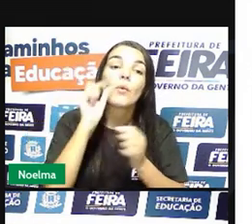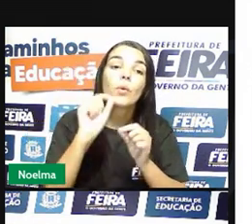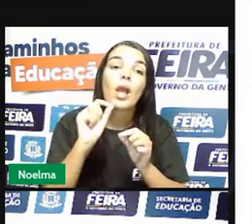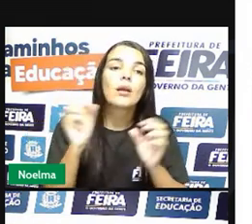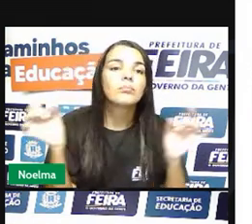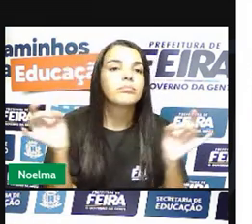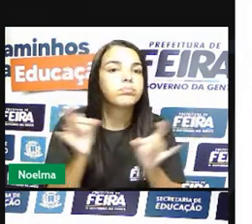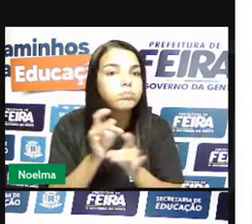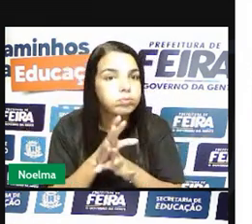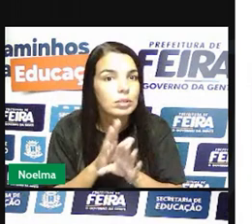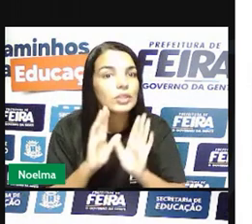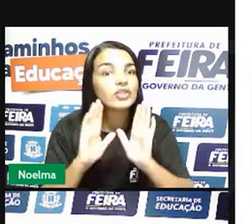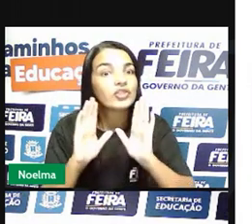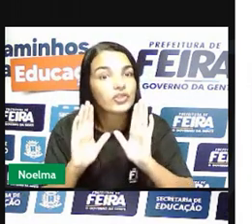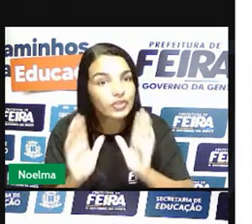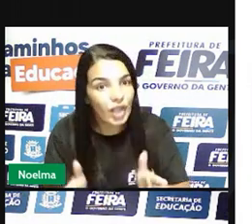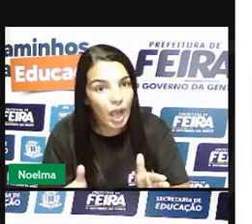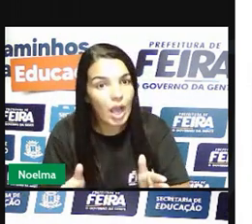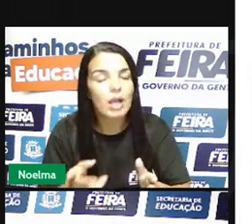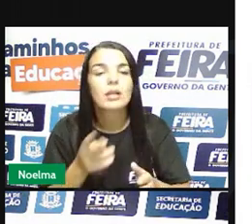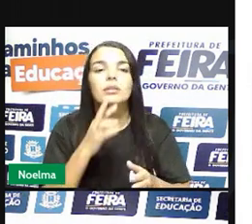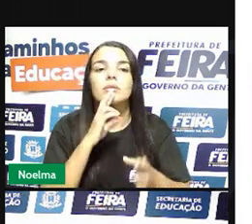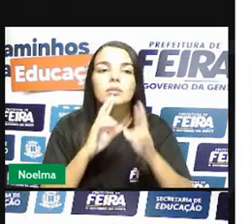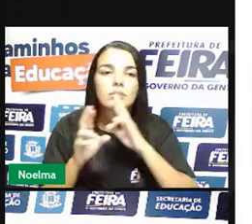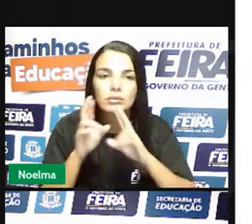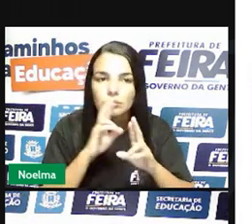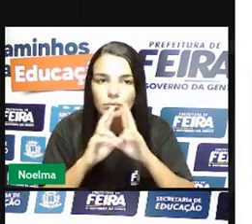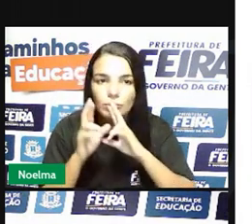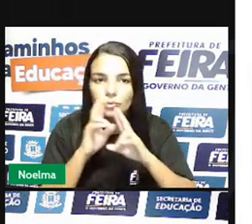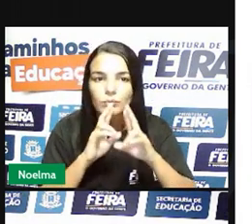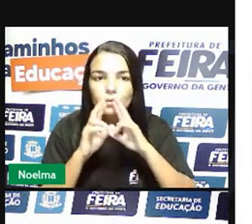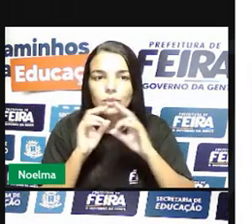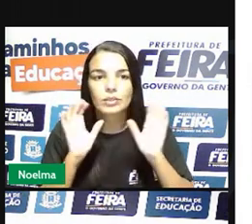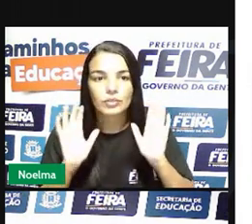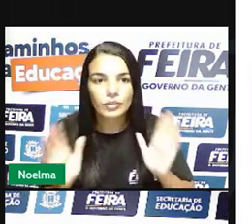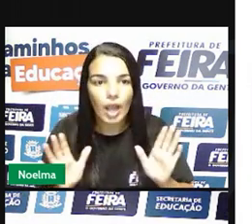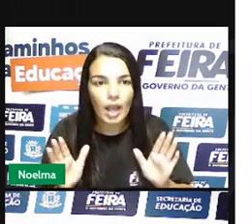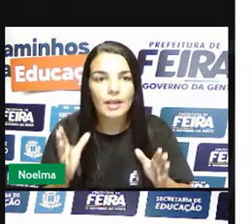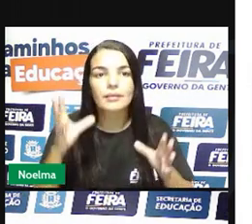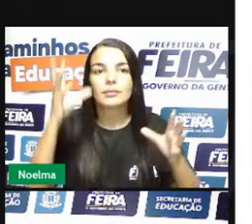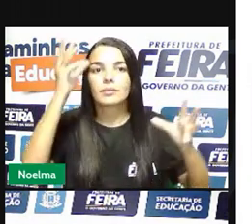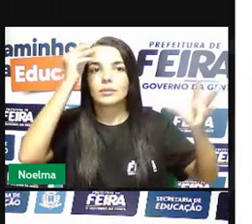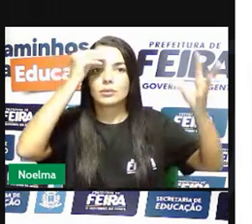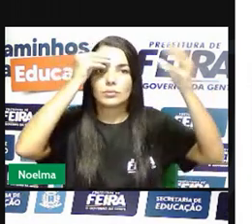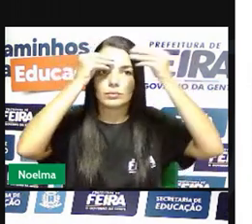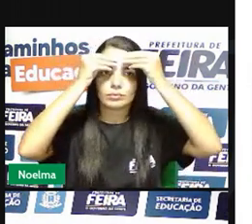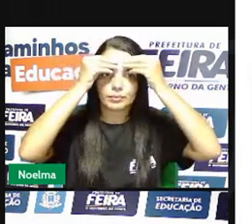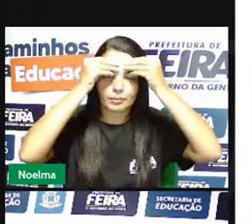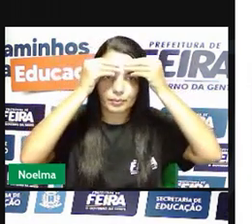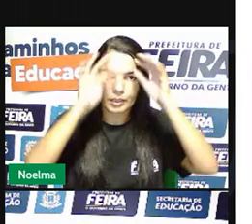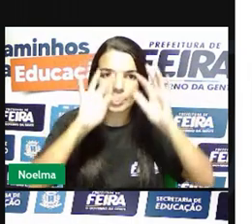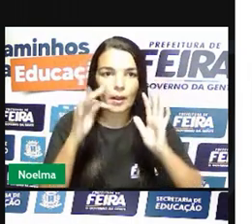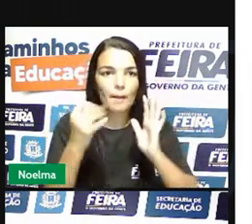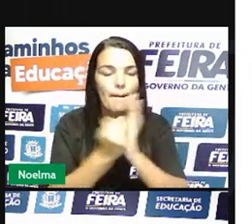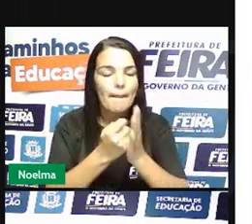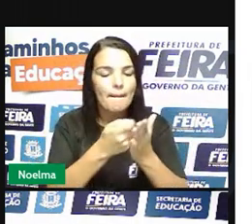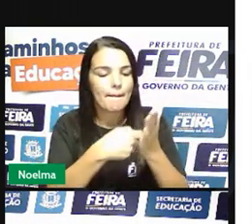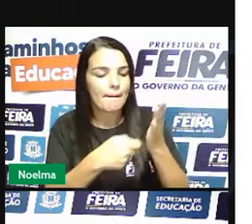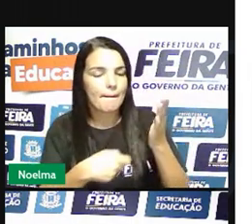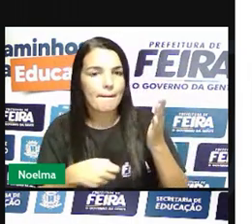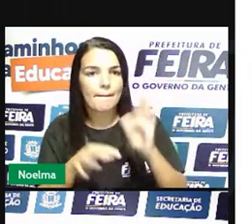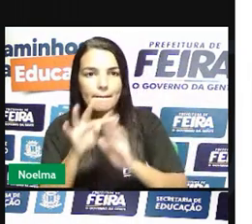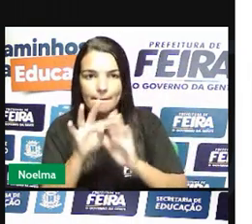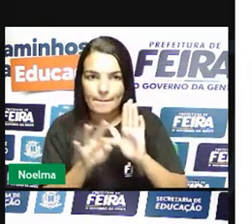dizendo a que ponto você chegou, né? O que, que você concluiu depois de tudo que você escreveu ali no